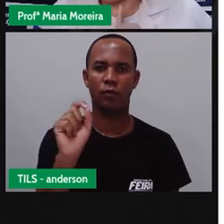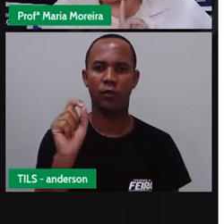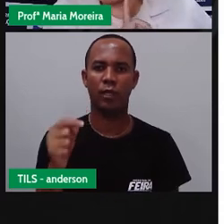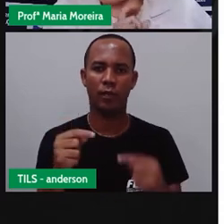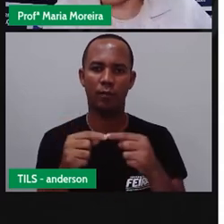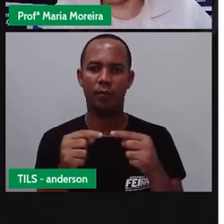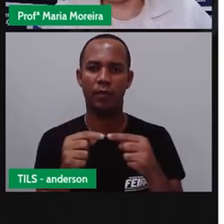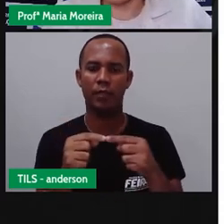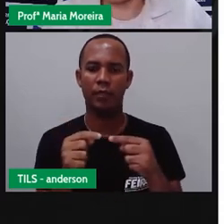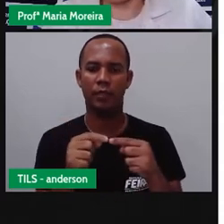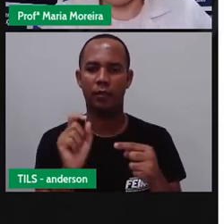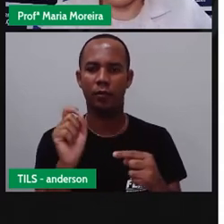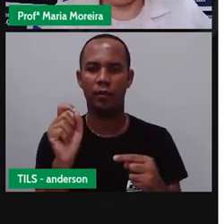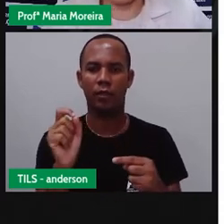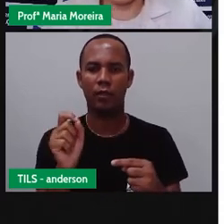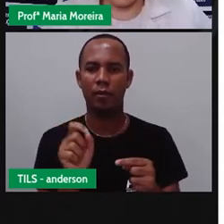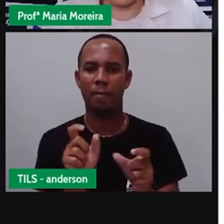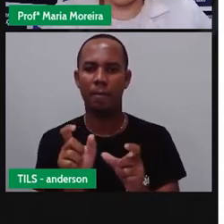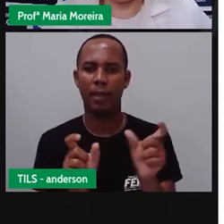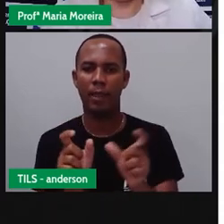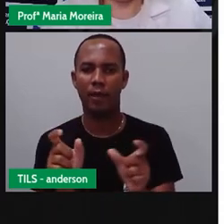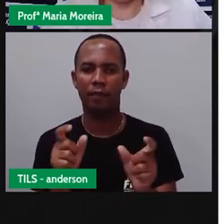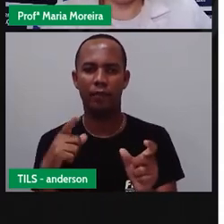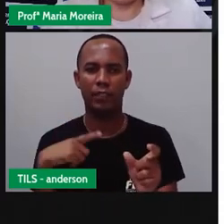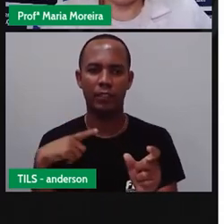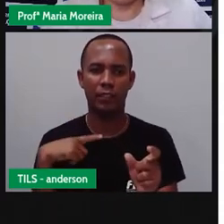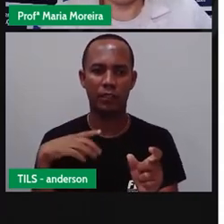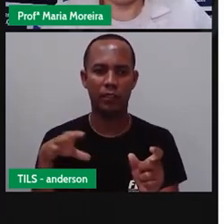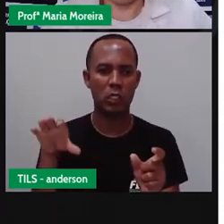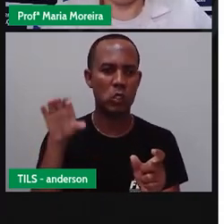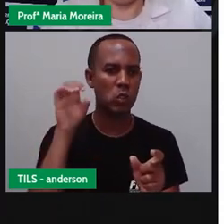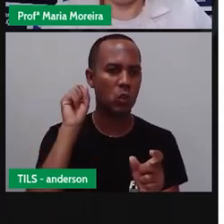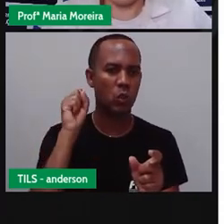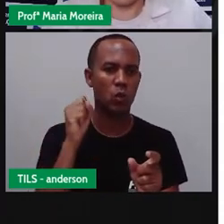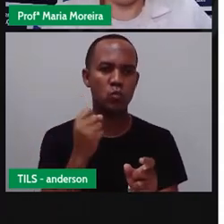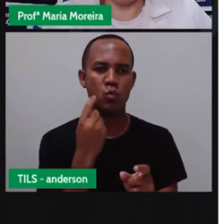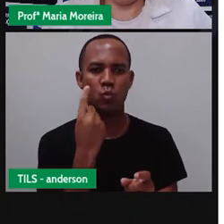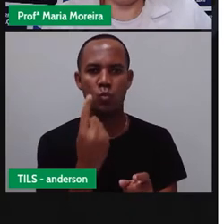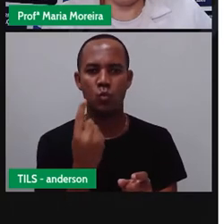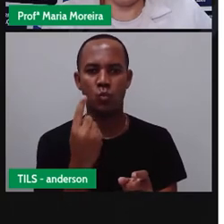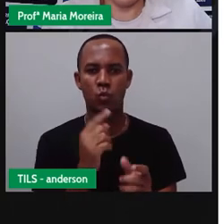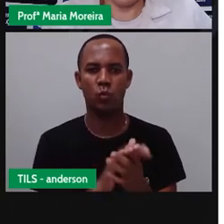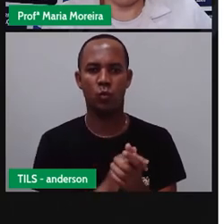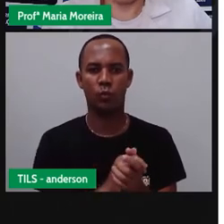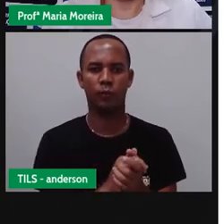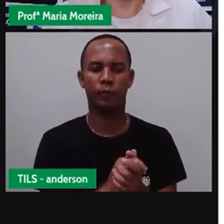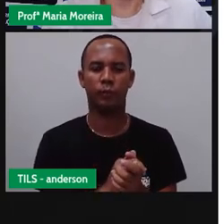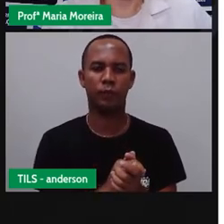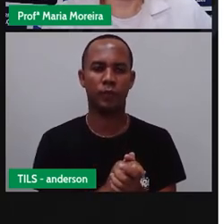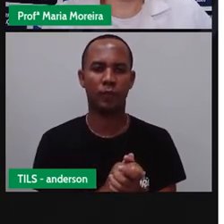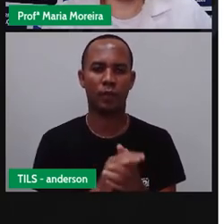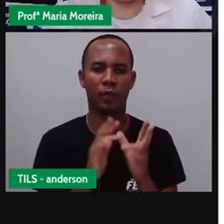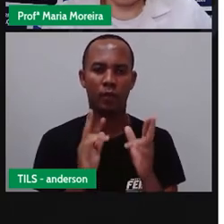teste os dígrafos dessas palavras a alho O alho